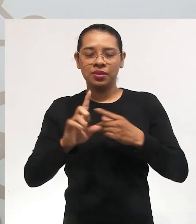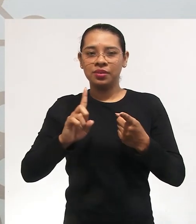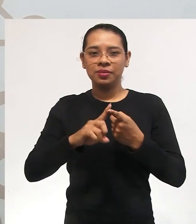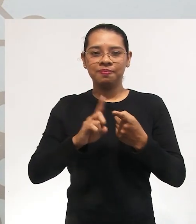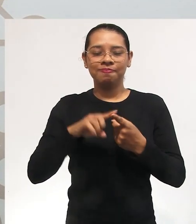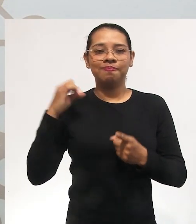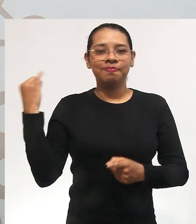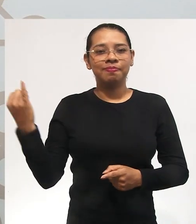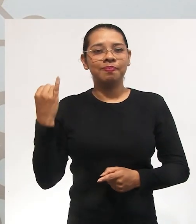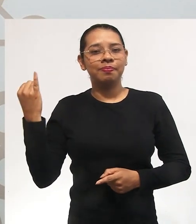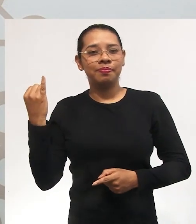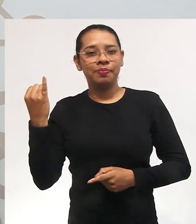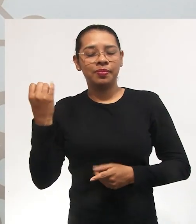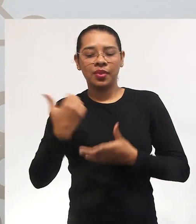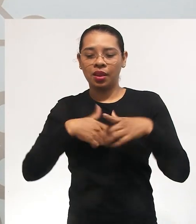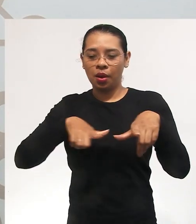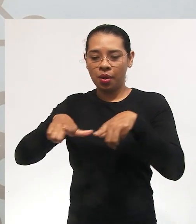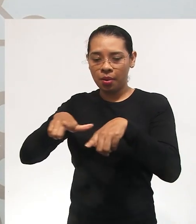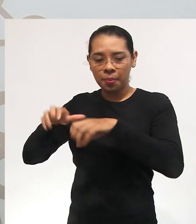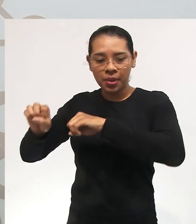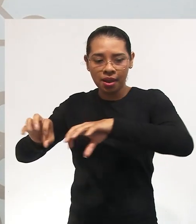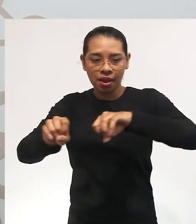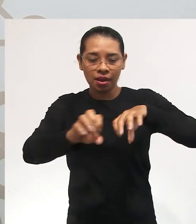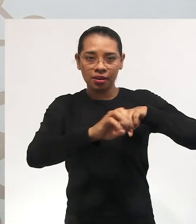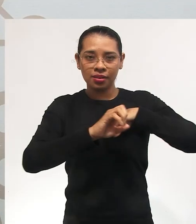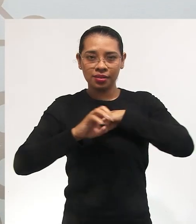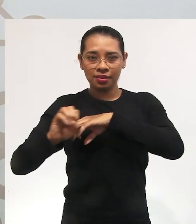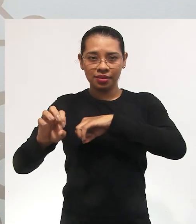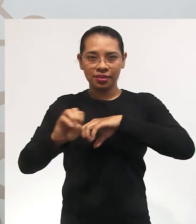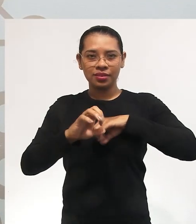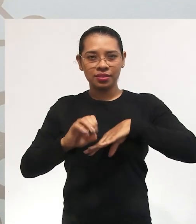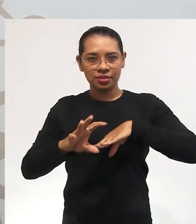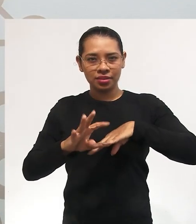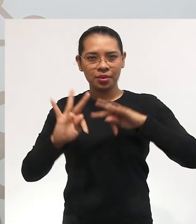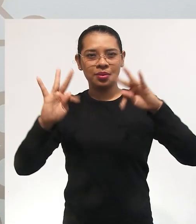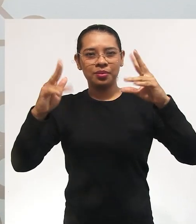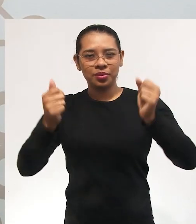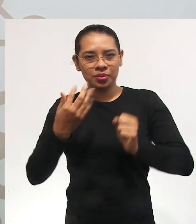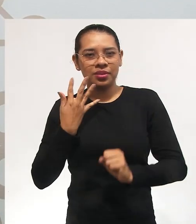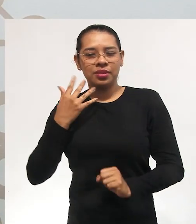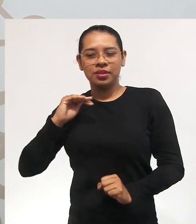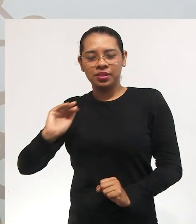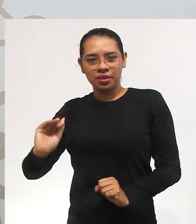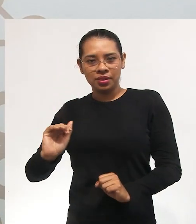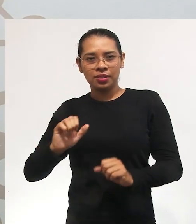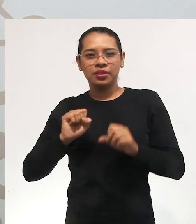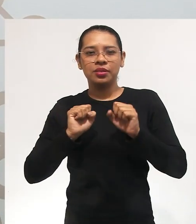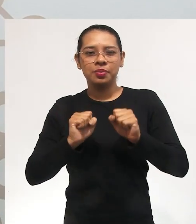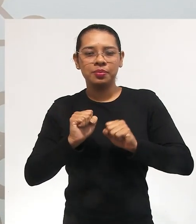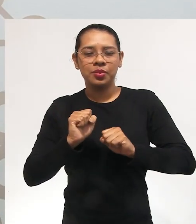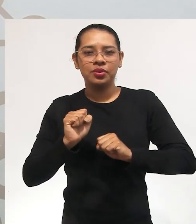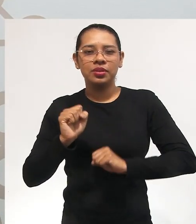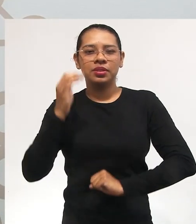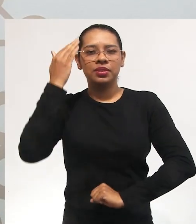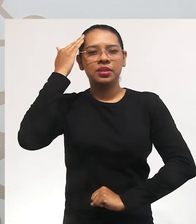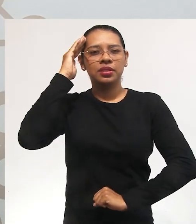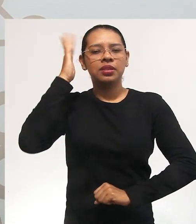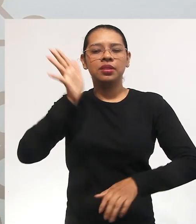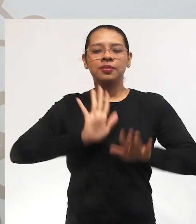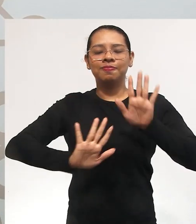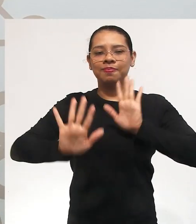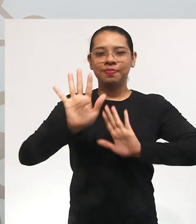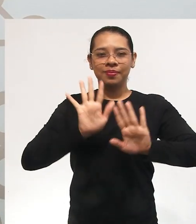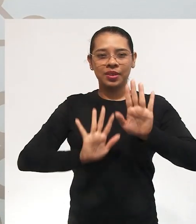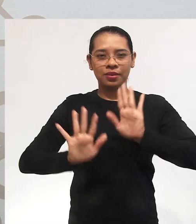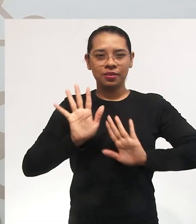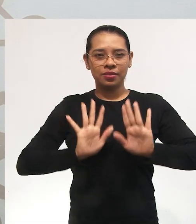trabalhar esses gêneros até para quê? Para que eles possam se proteger, né? Ter certos